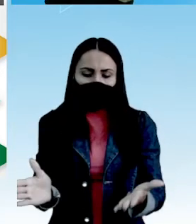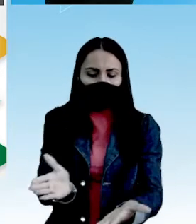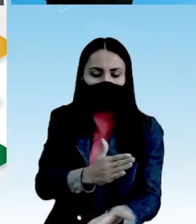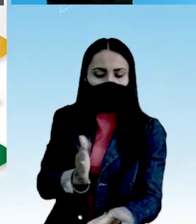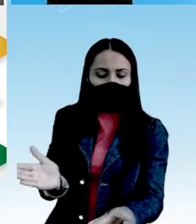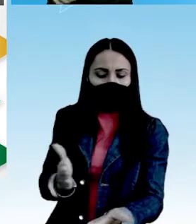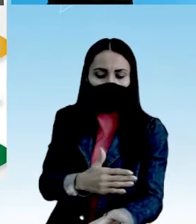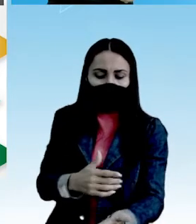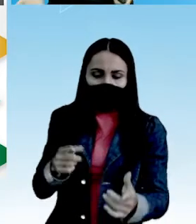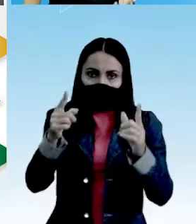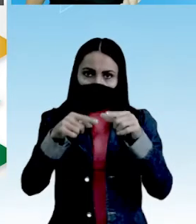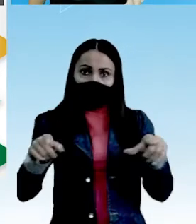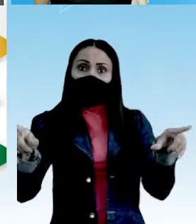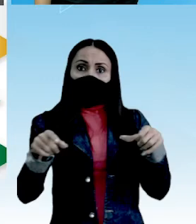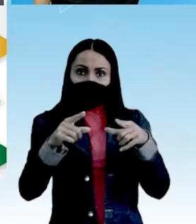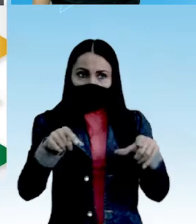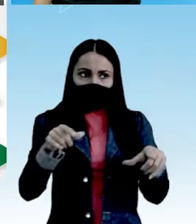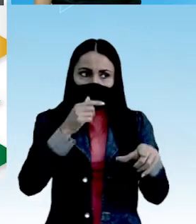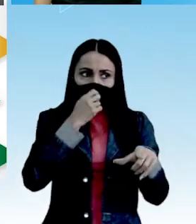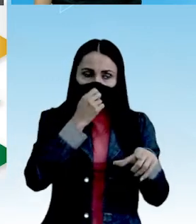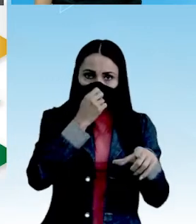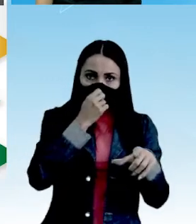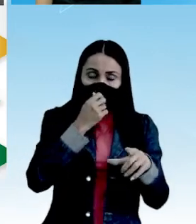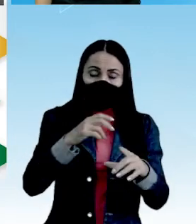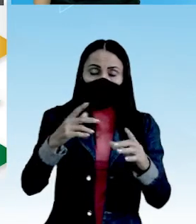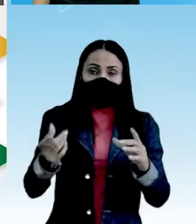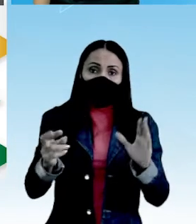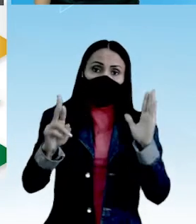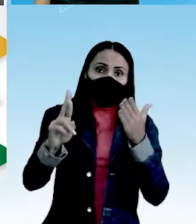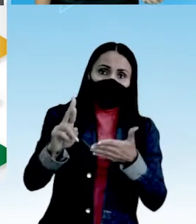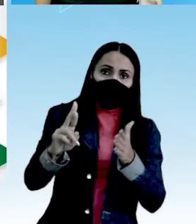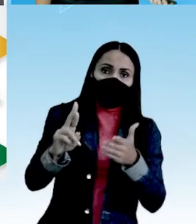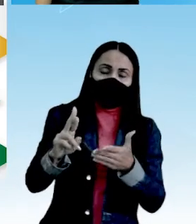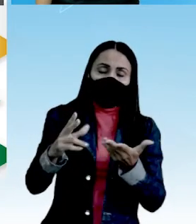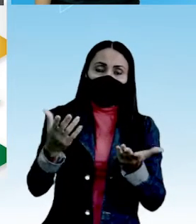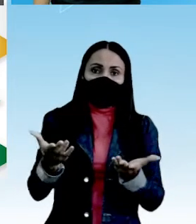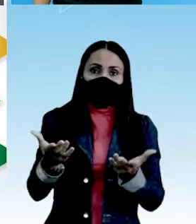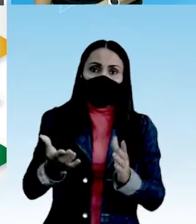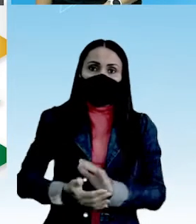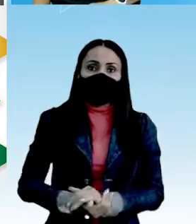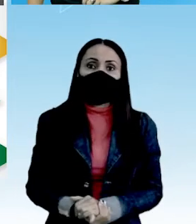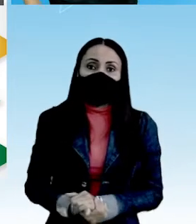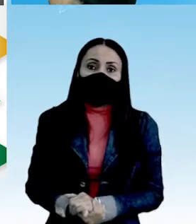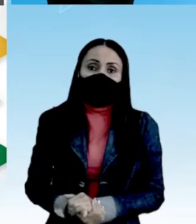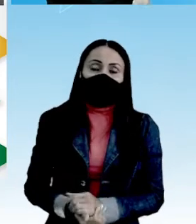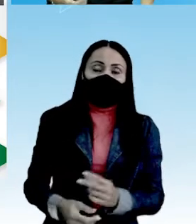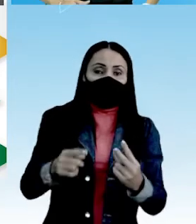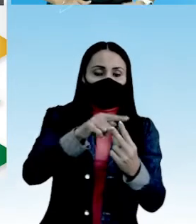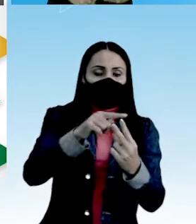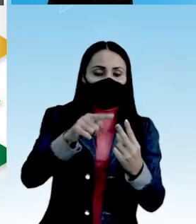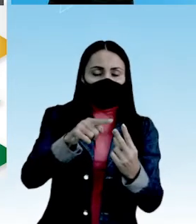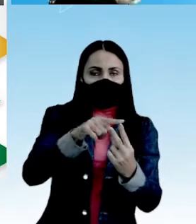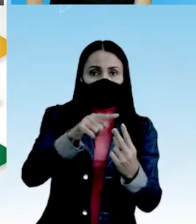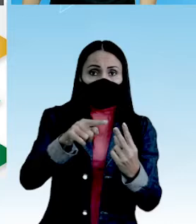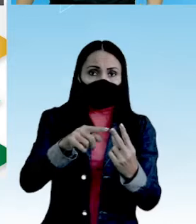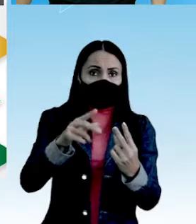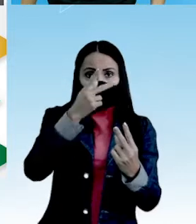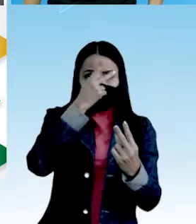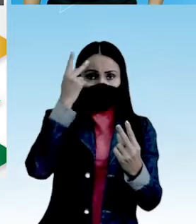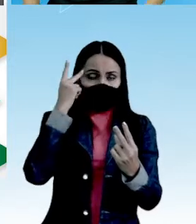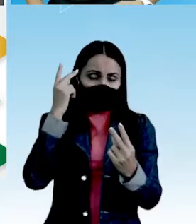acompanhar as músicas e tocar, né? Então, suas referências eram Bessie Smith e Louis Armstrong. Louis Armstrong foi um grande